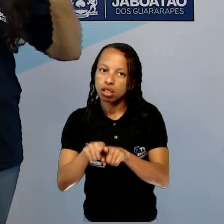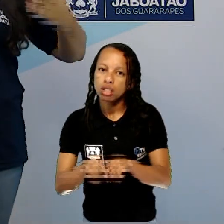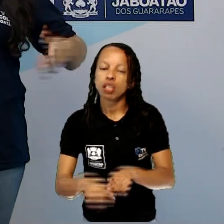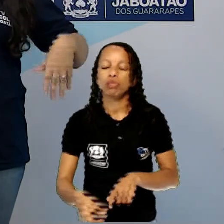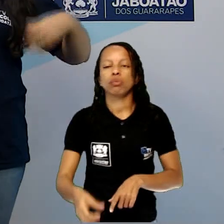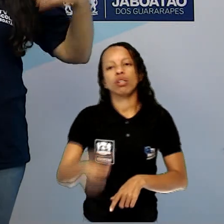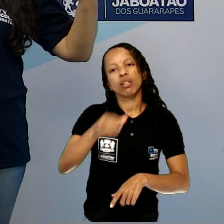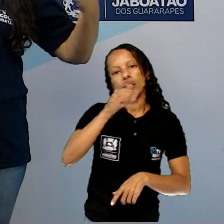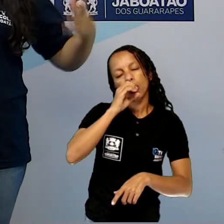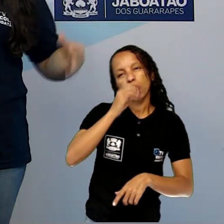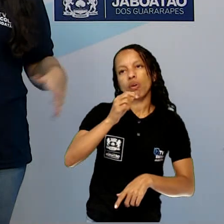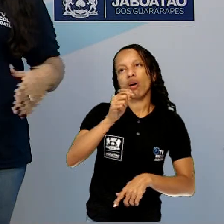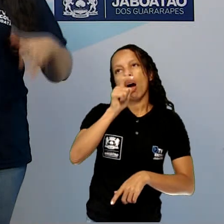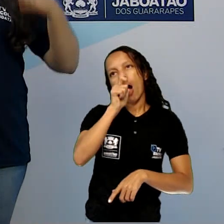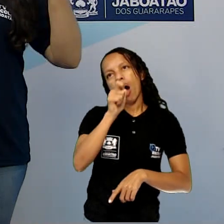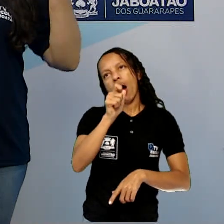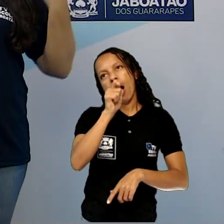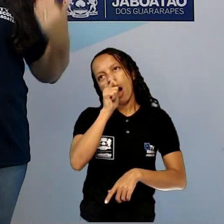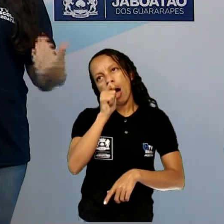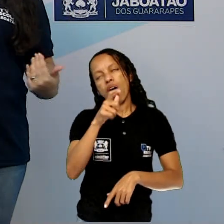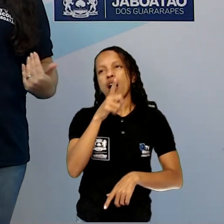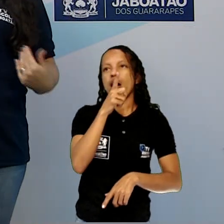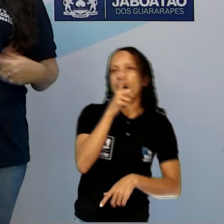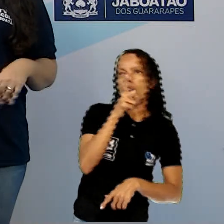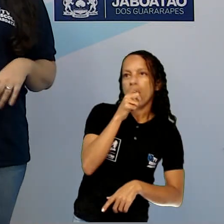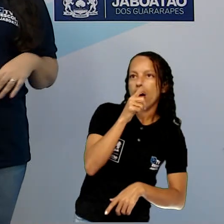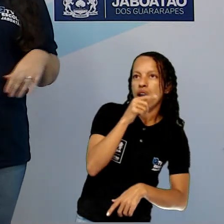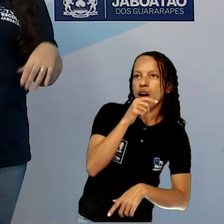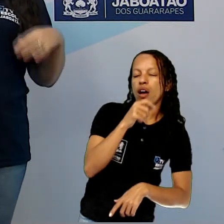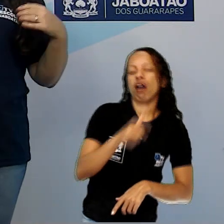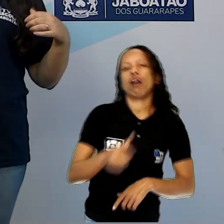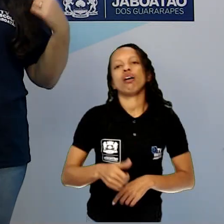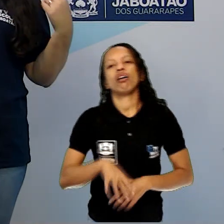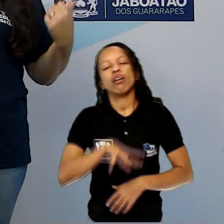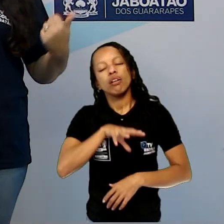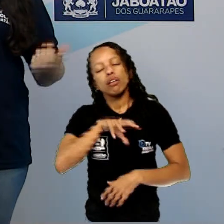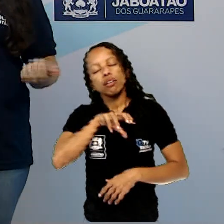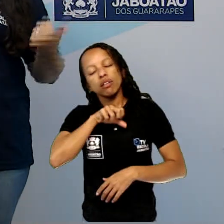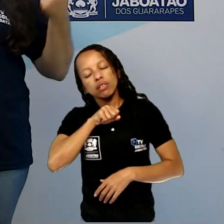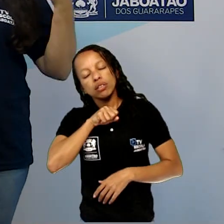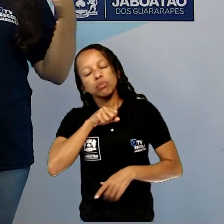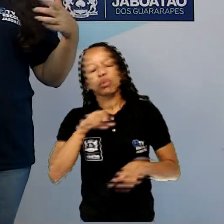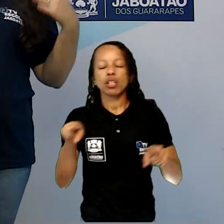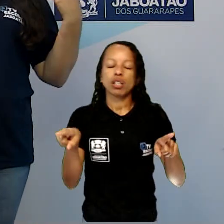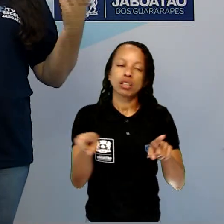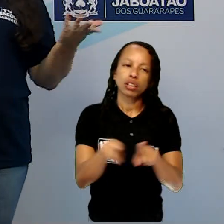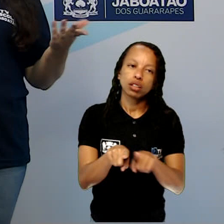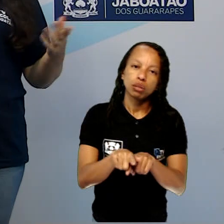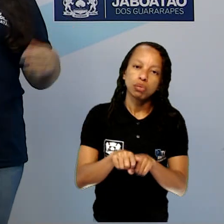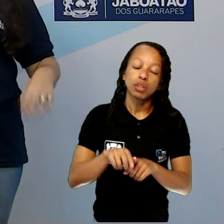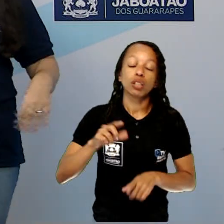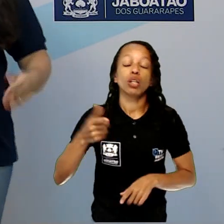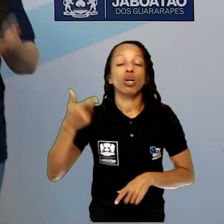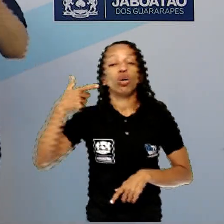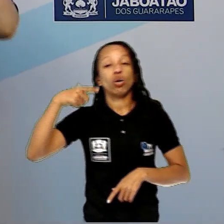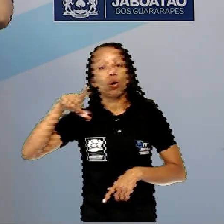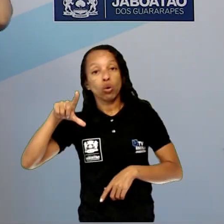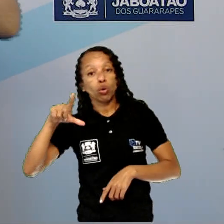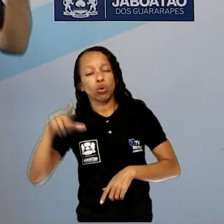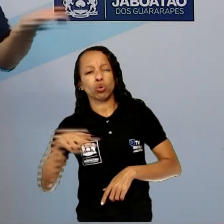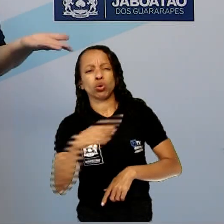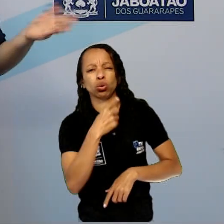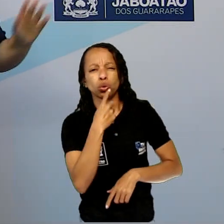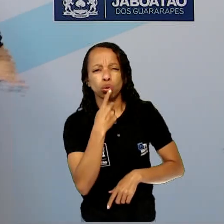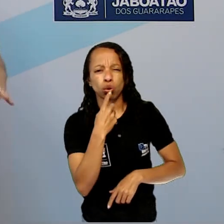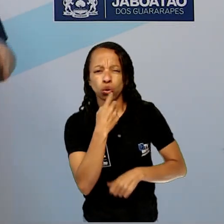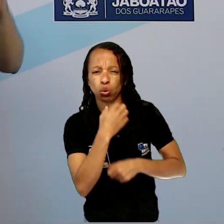tomando ventinho, bebe uma água, respira. Uma outra ocorrência comum é o sangramento nasal. Levei uma bolada